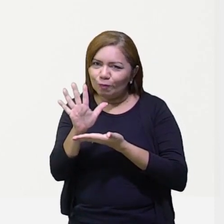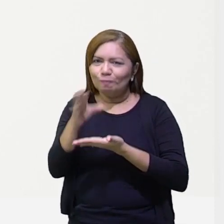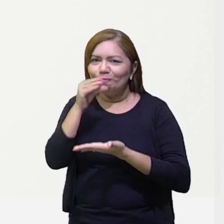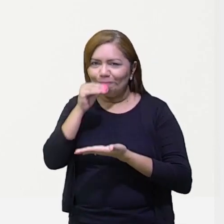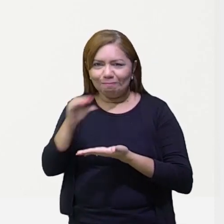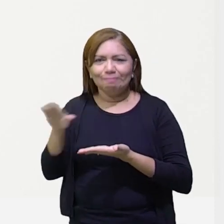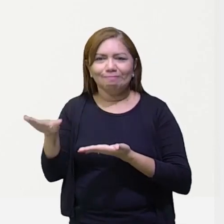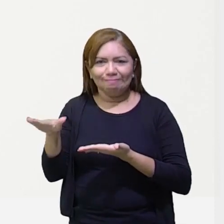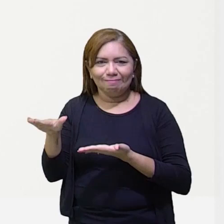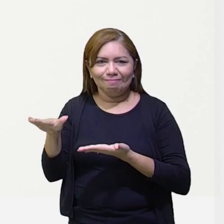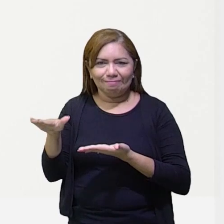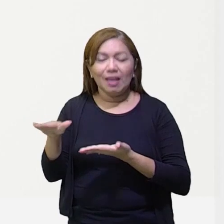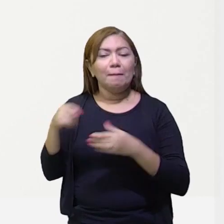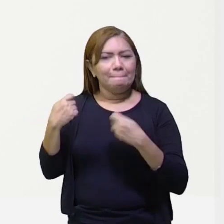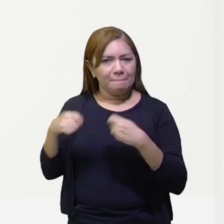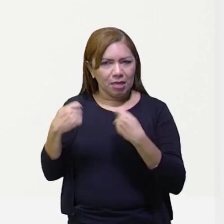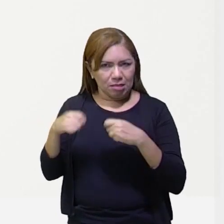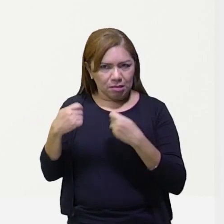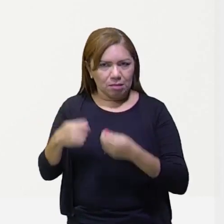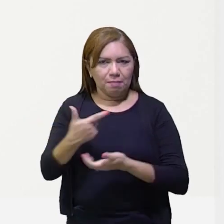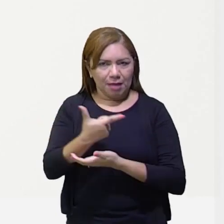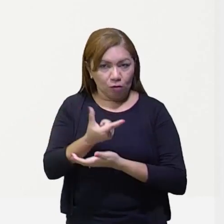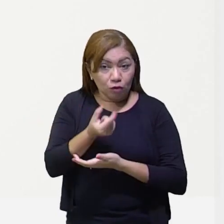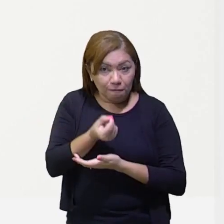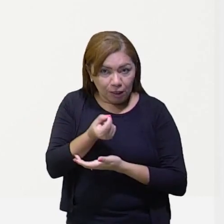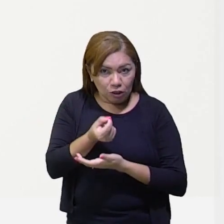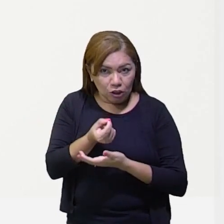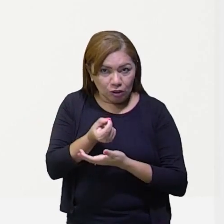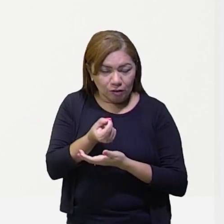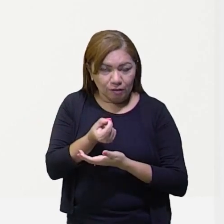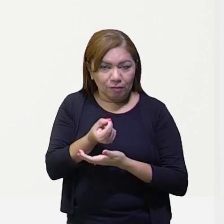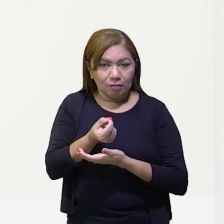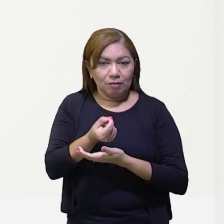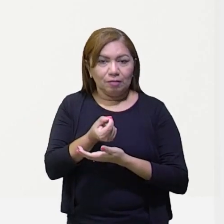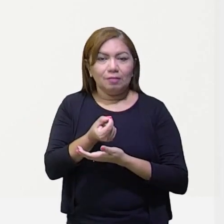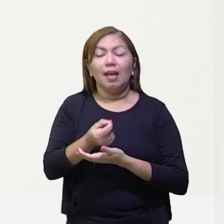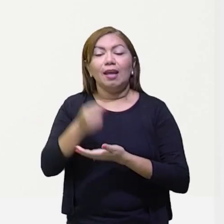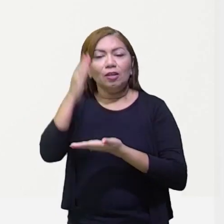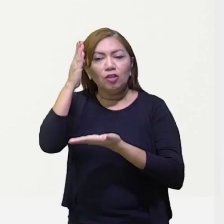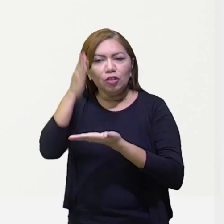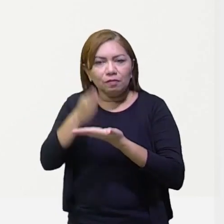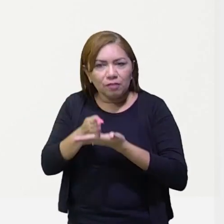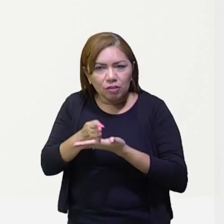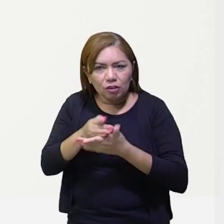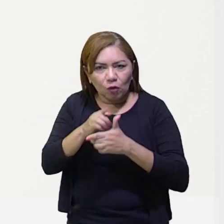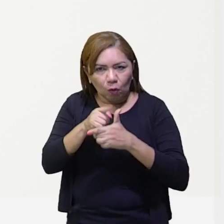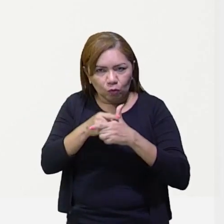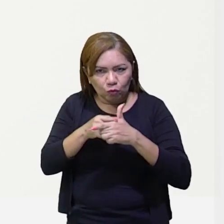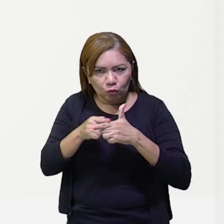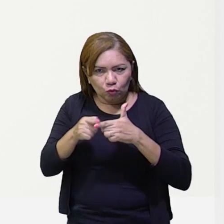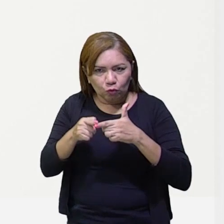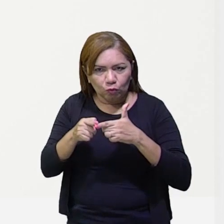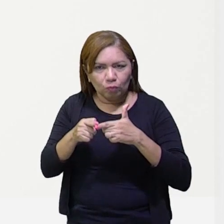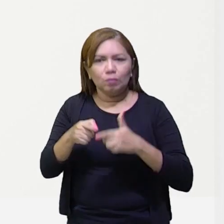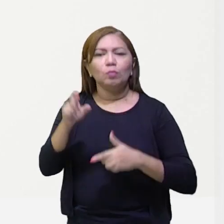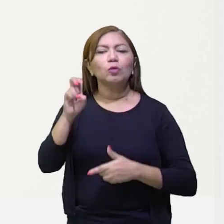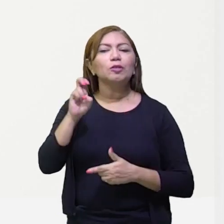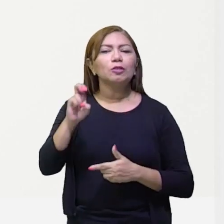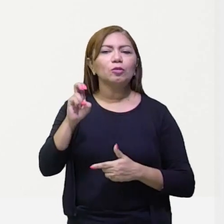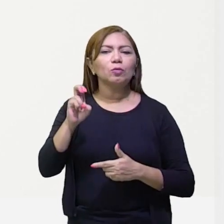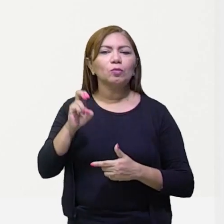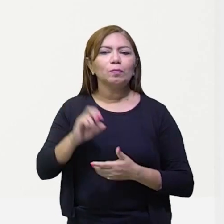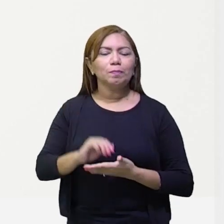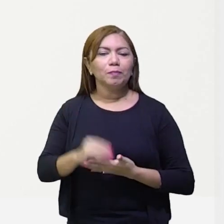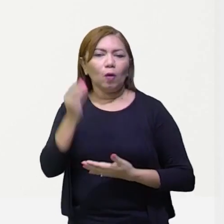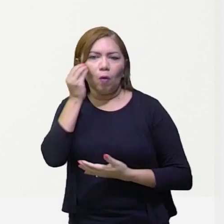netos. Ou seja, ele vai ter que pegar 20 e dividir por quanto? Por 5. Muito bem, então vamos